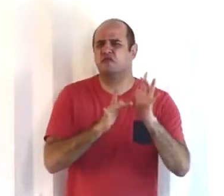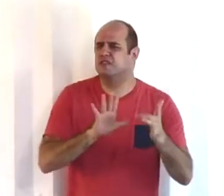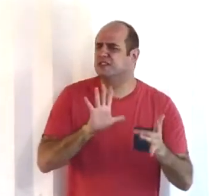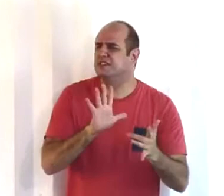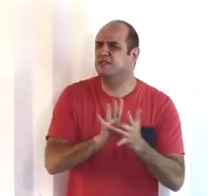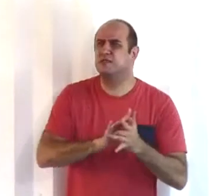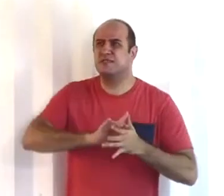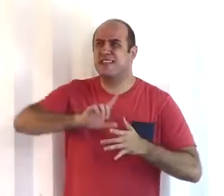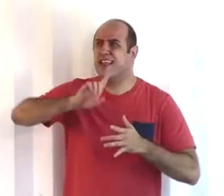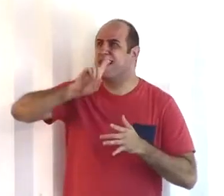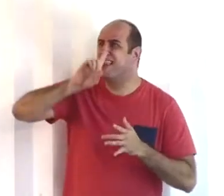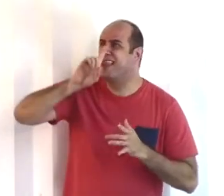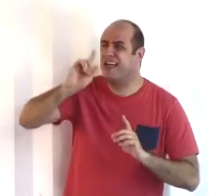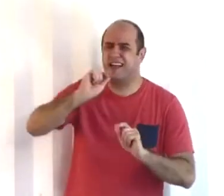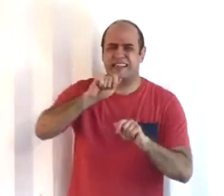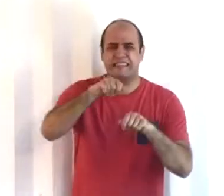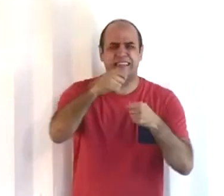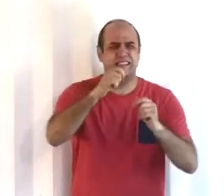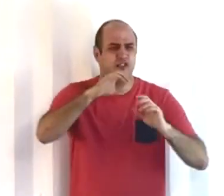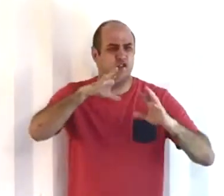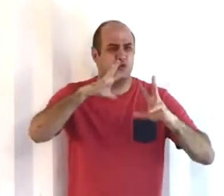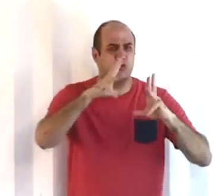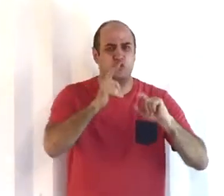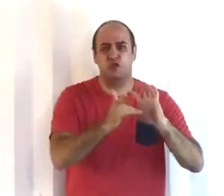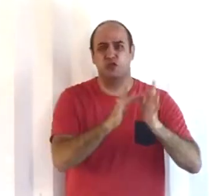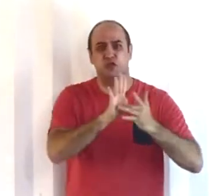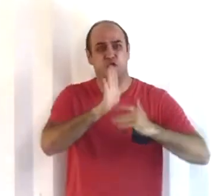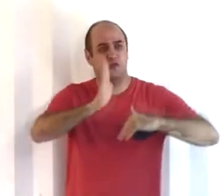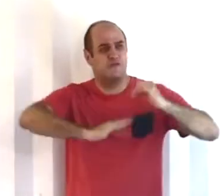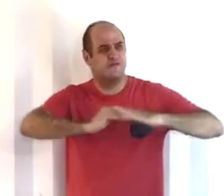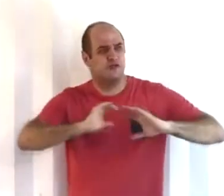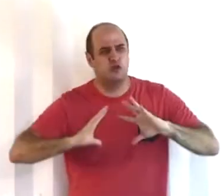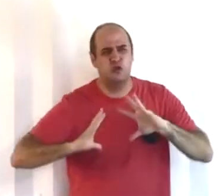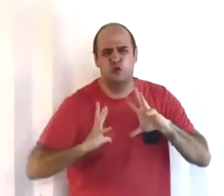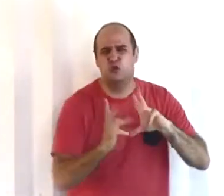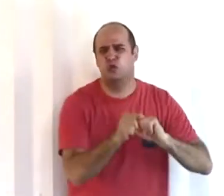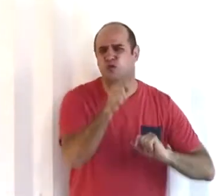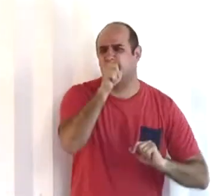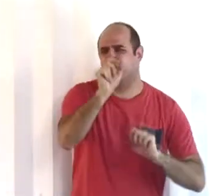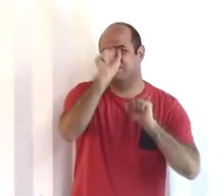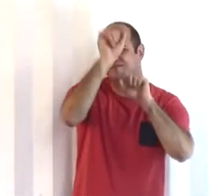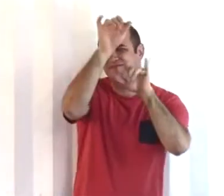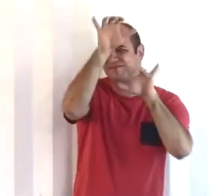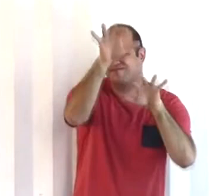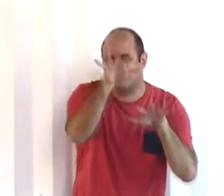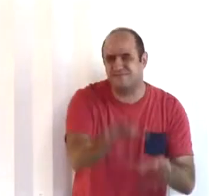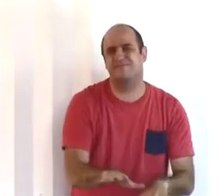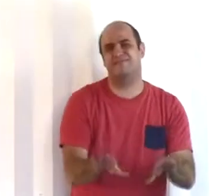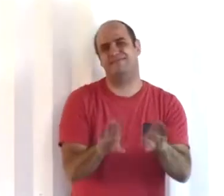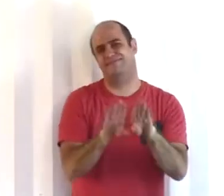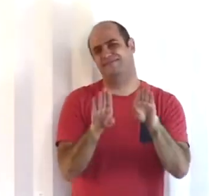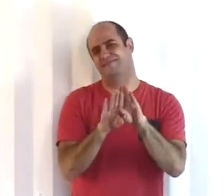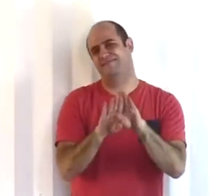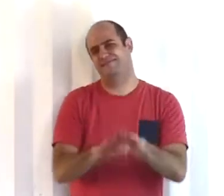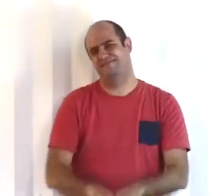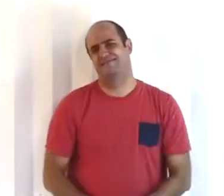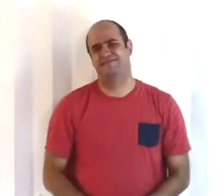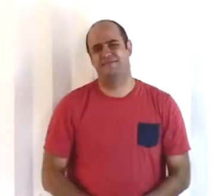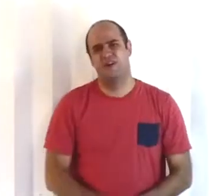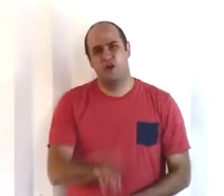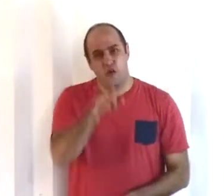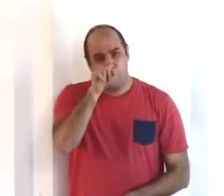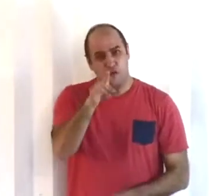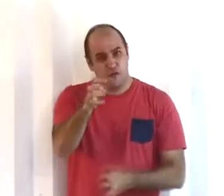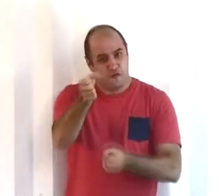todas as coisas que o nosso Deus queria no pacto da graça. Você será abençoado pelos cuidados de Deus. Permaneça